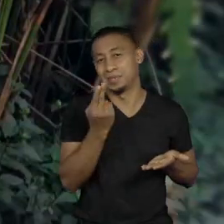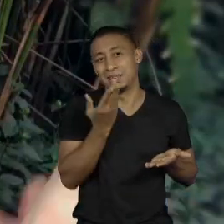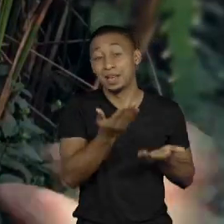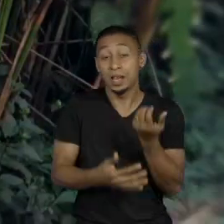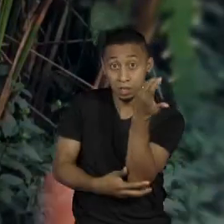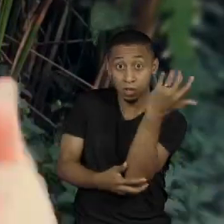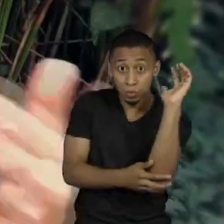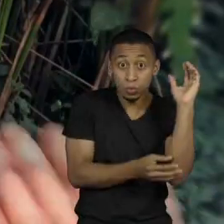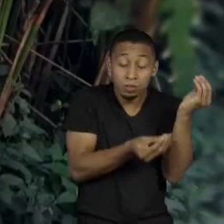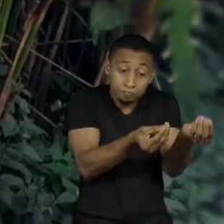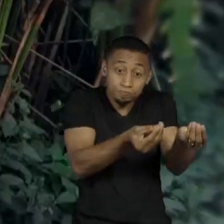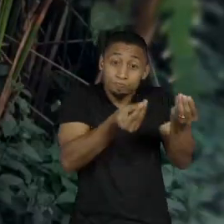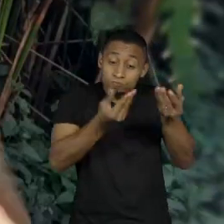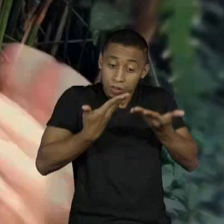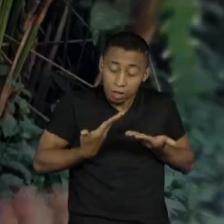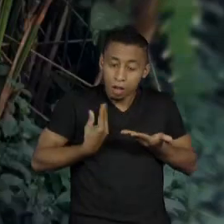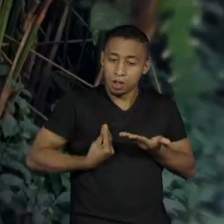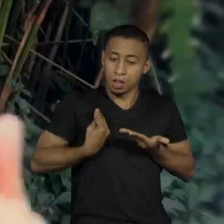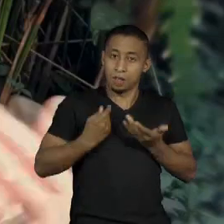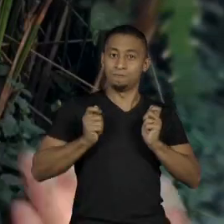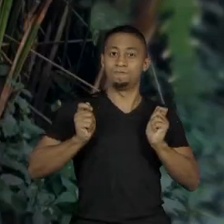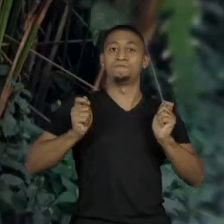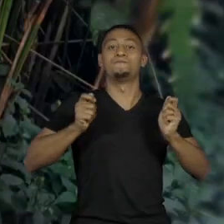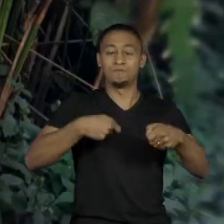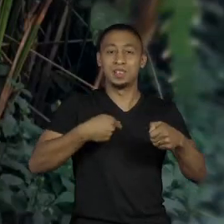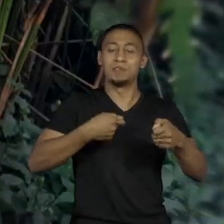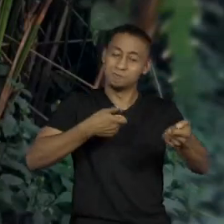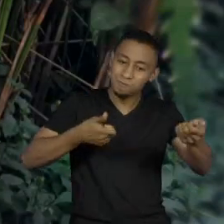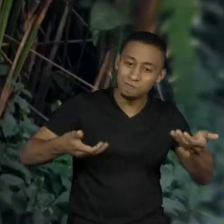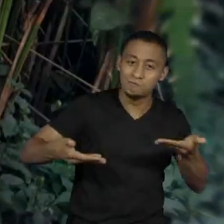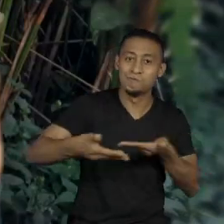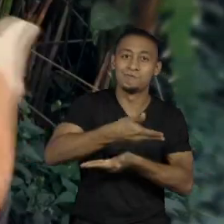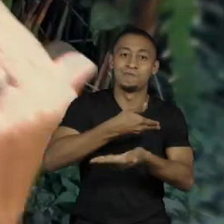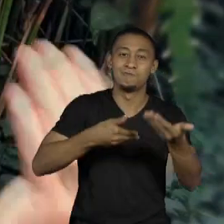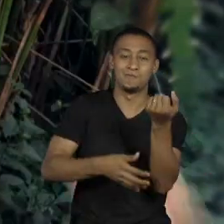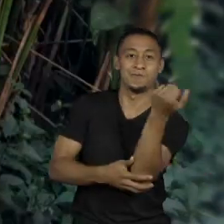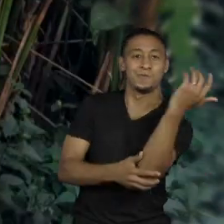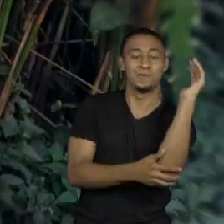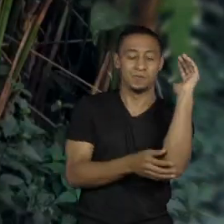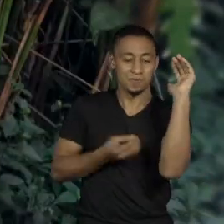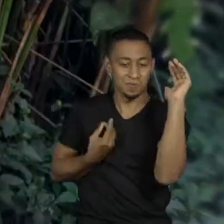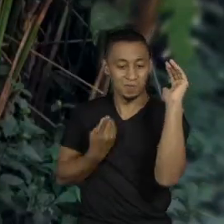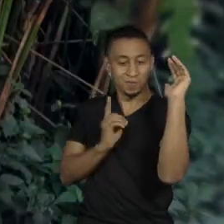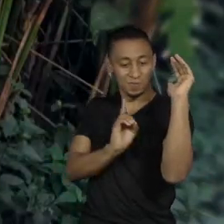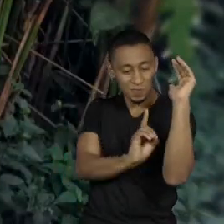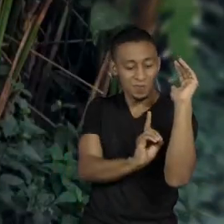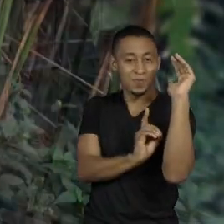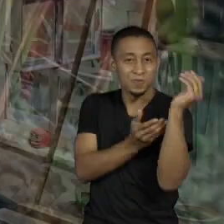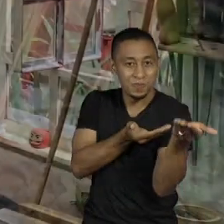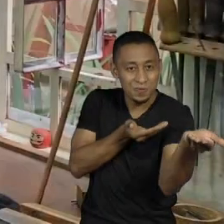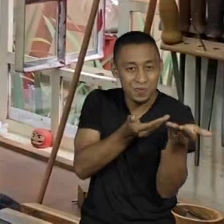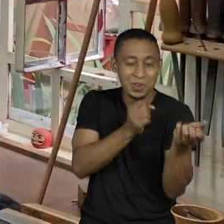oferece para a gente as condições para viver num planeta, num ambiente que não é hostil.